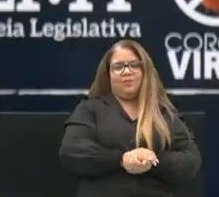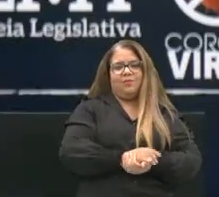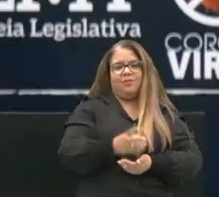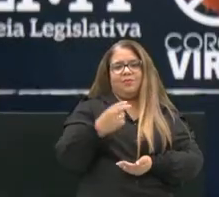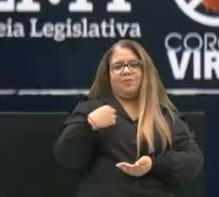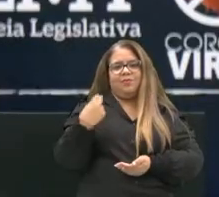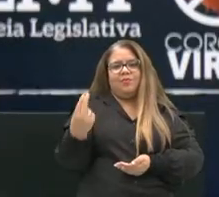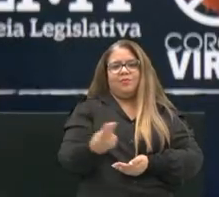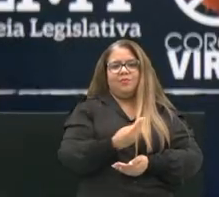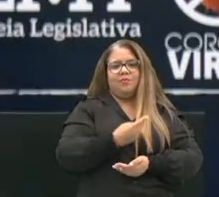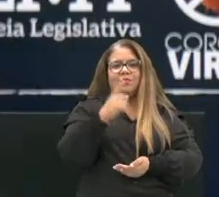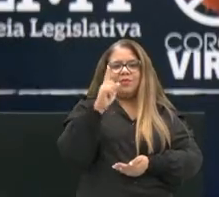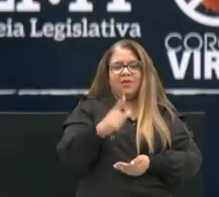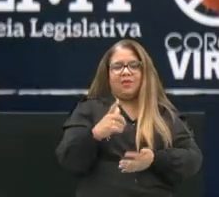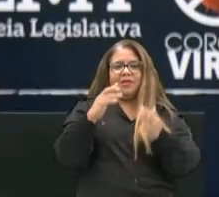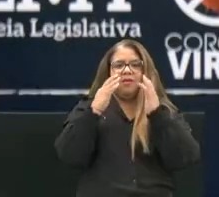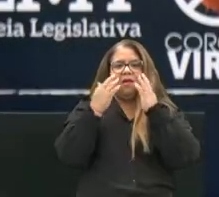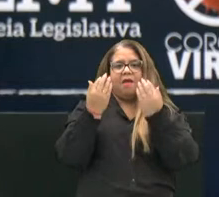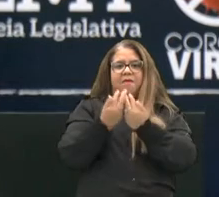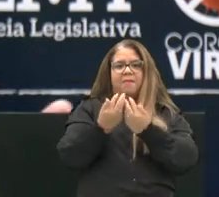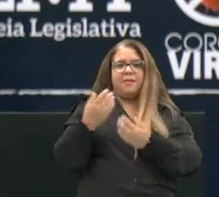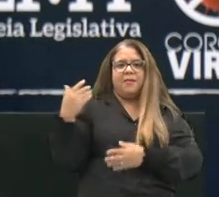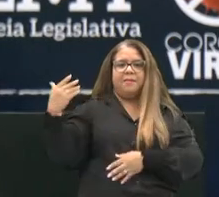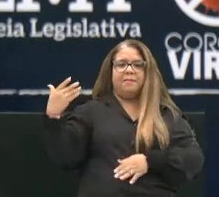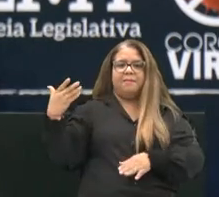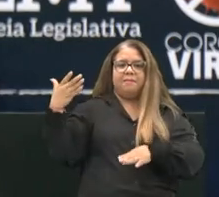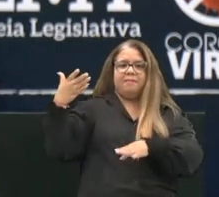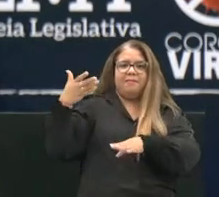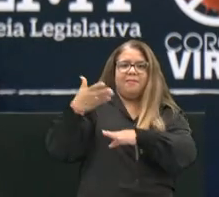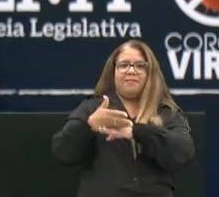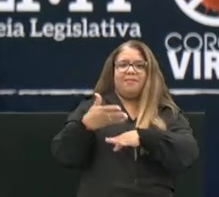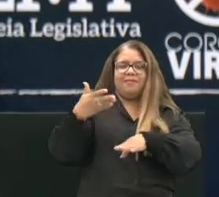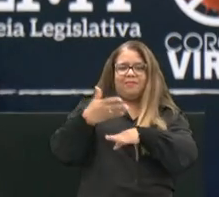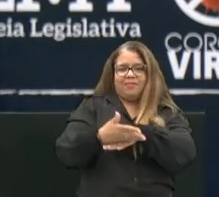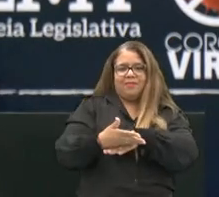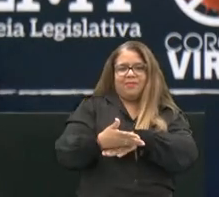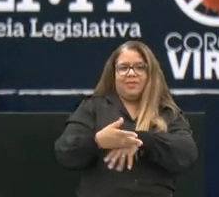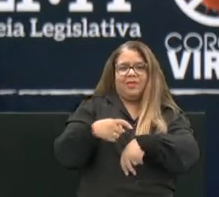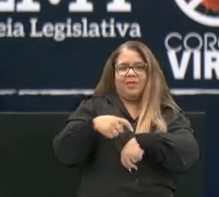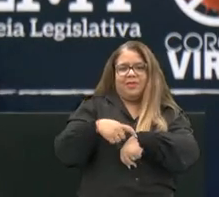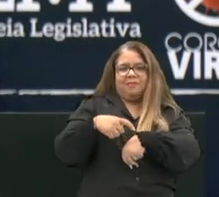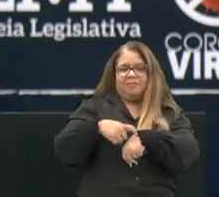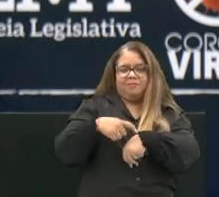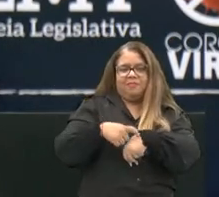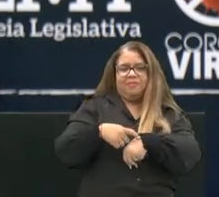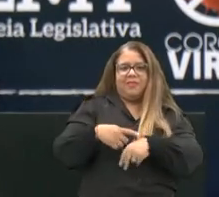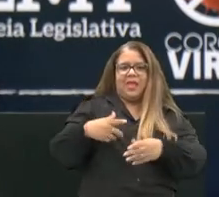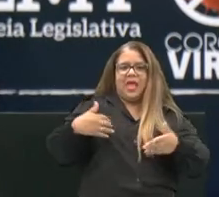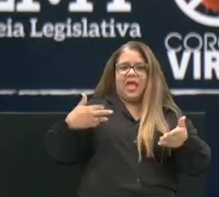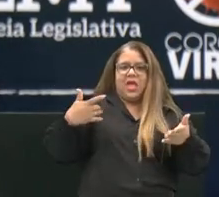nós, famílias que viemos há tanto, tanto tempo para o Estado do Mato Grosso, né,